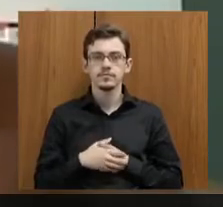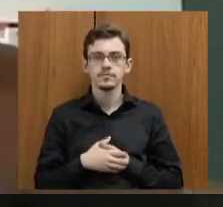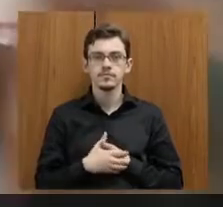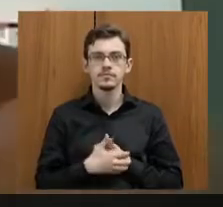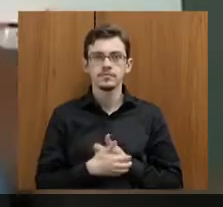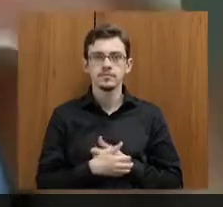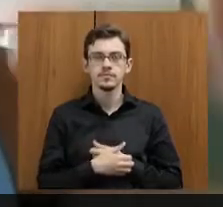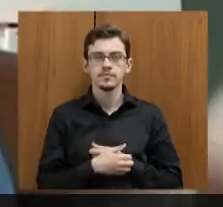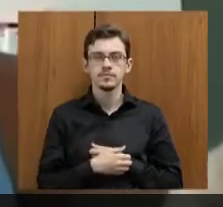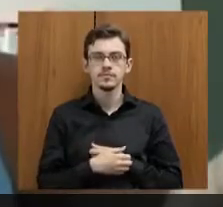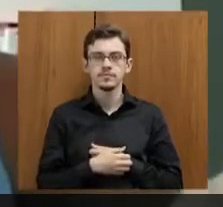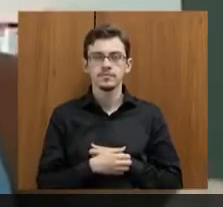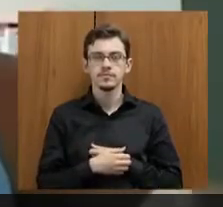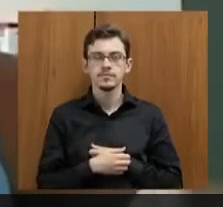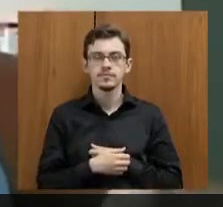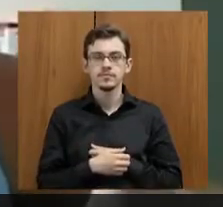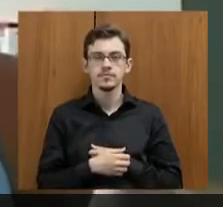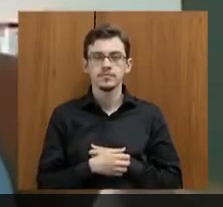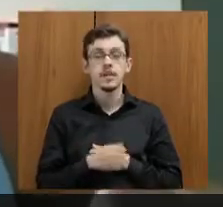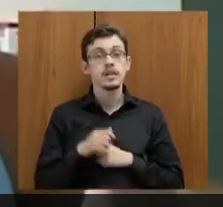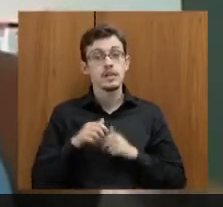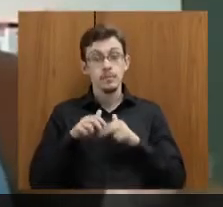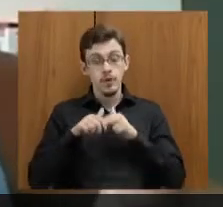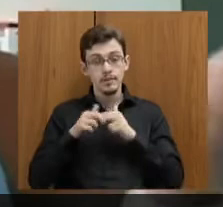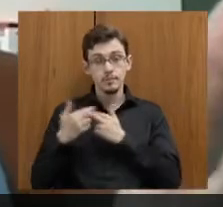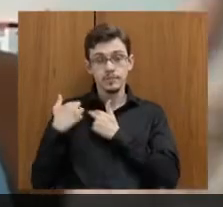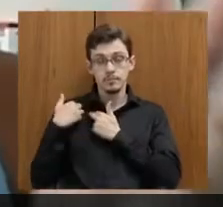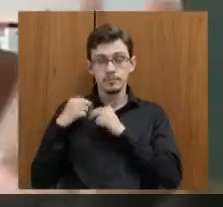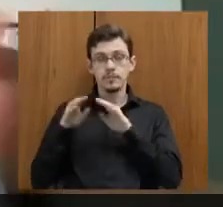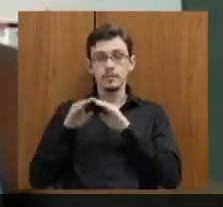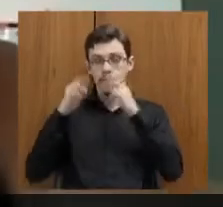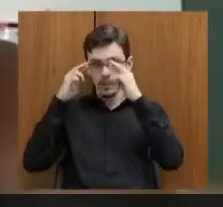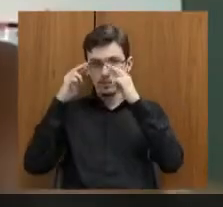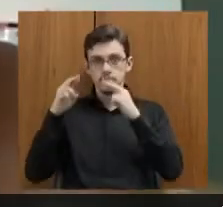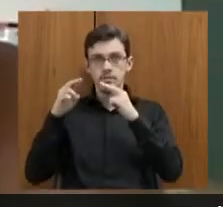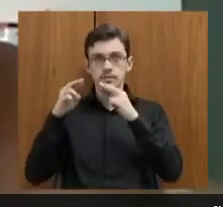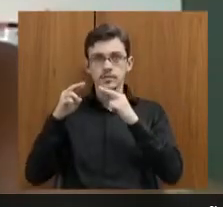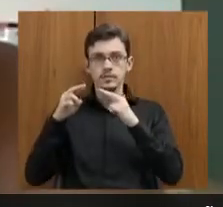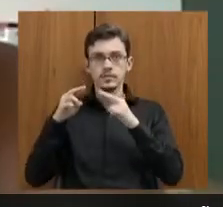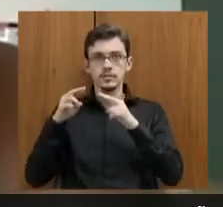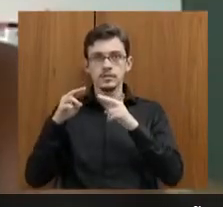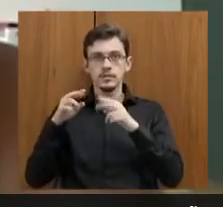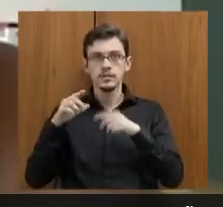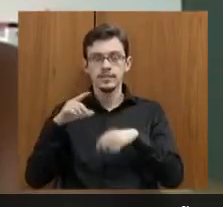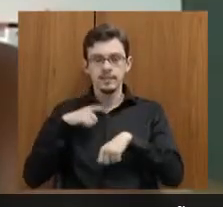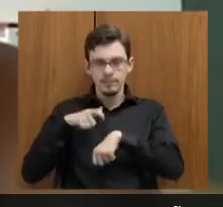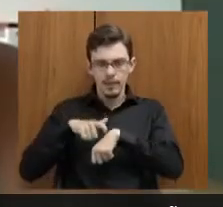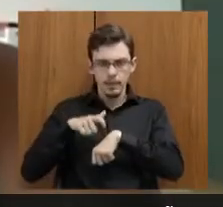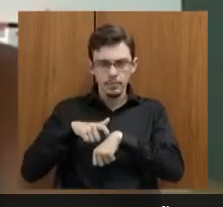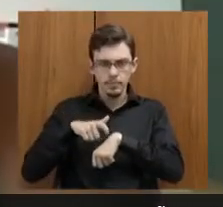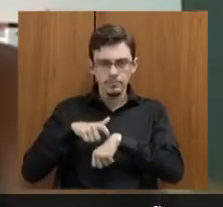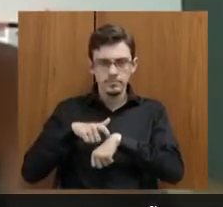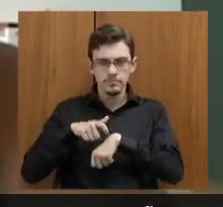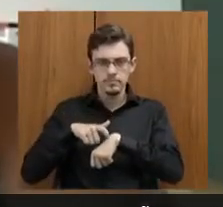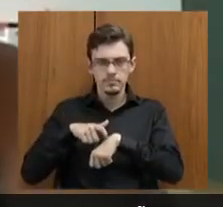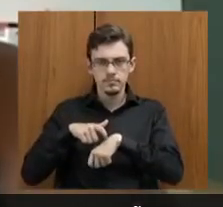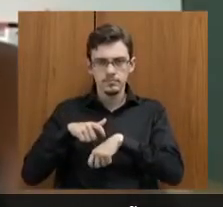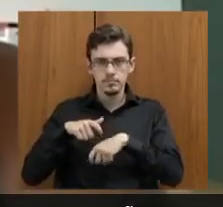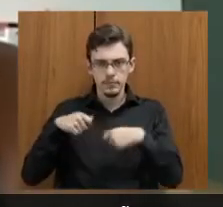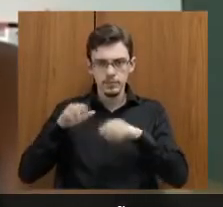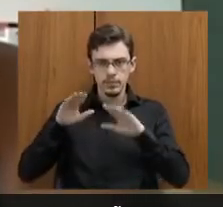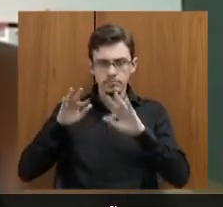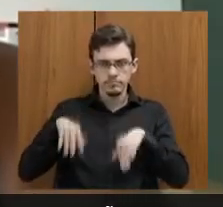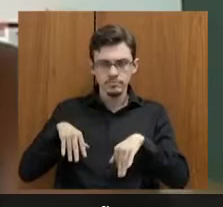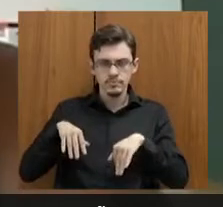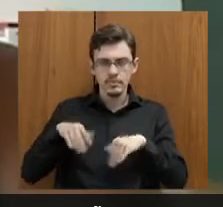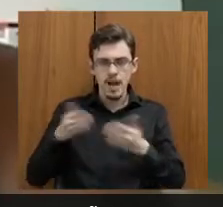responsabilidade e respeito às demais pessoas que existe algum vácuo de tempo para que eu possa concluir a minha fala ou eu preciso